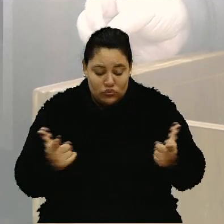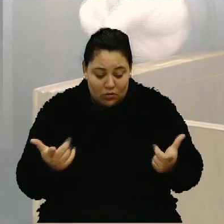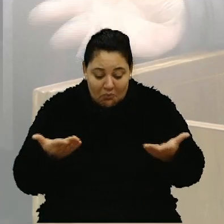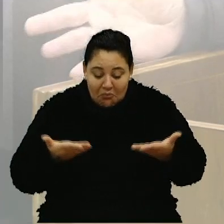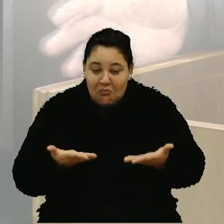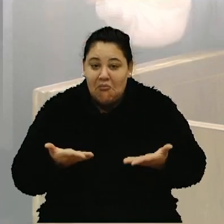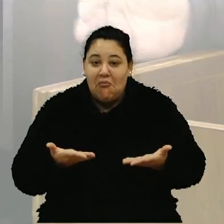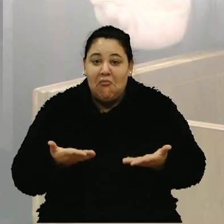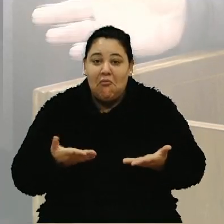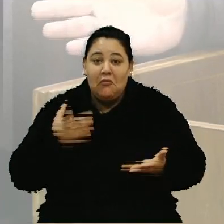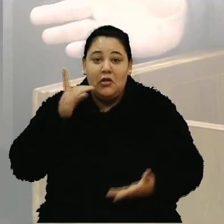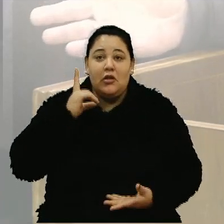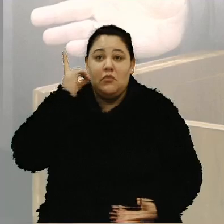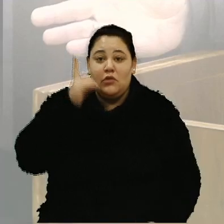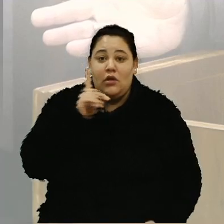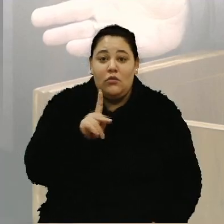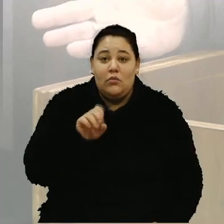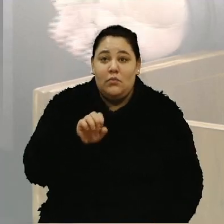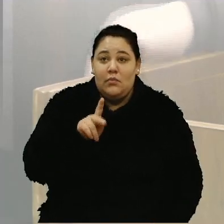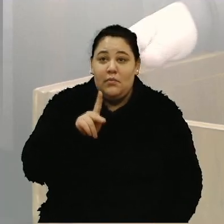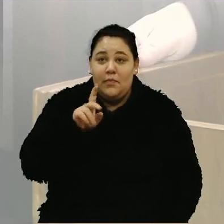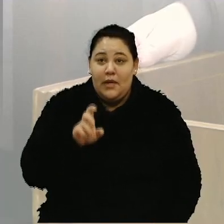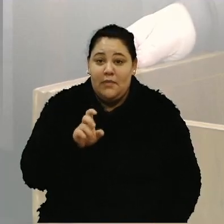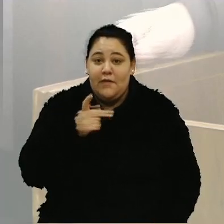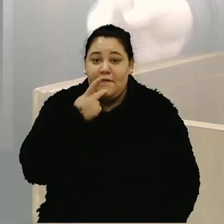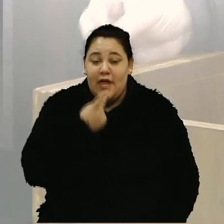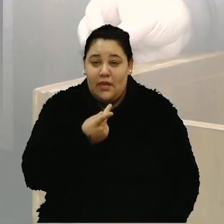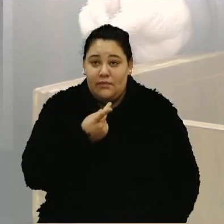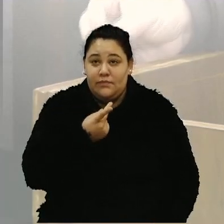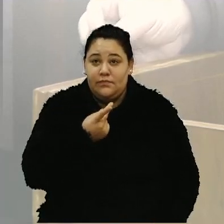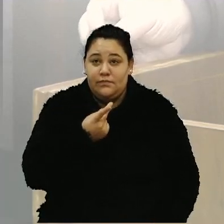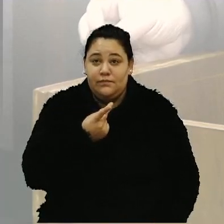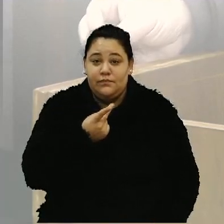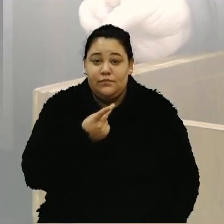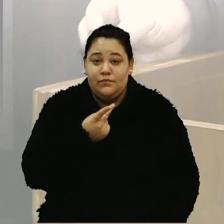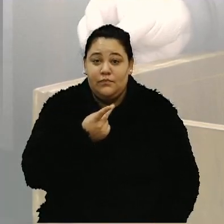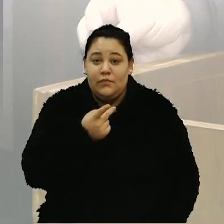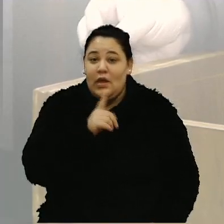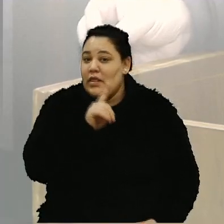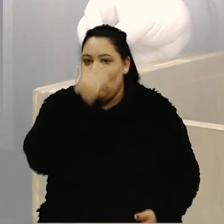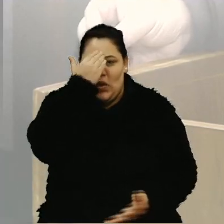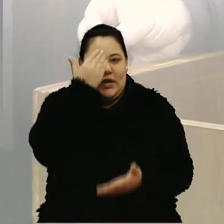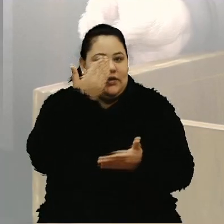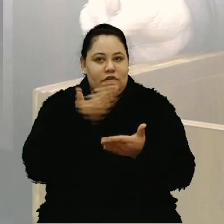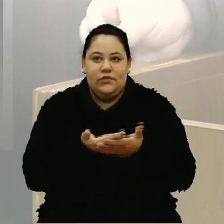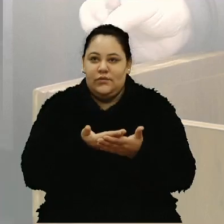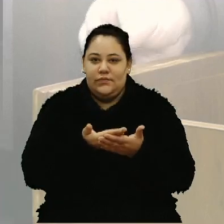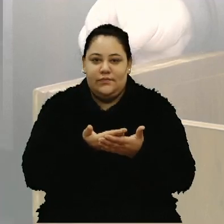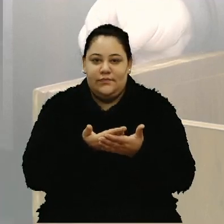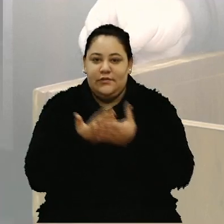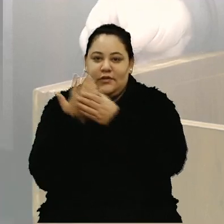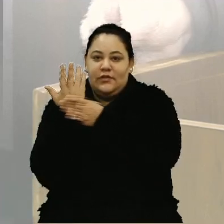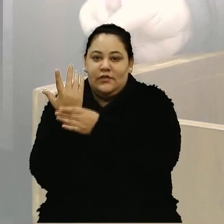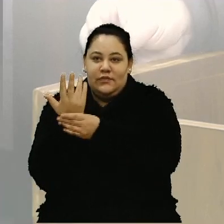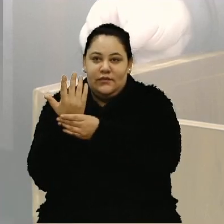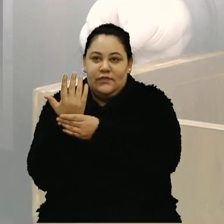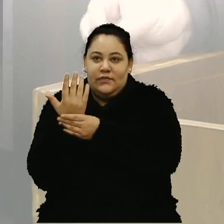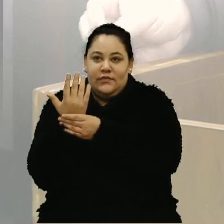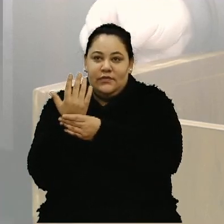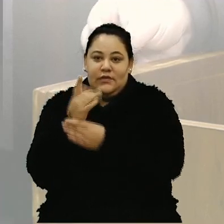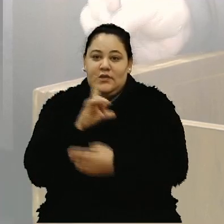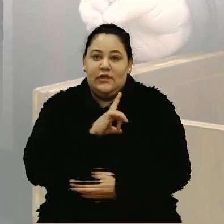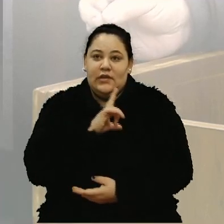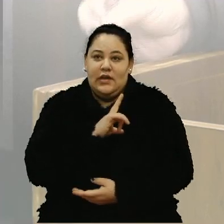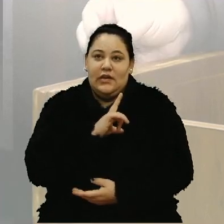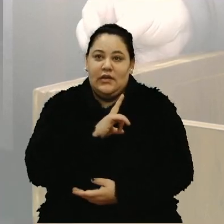Deputado Pepe diz, tudo entre aspas aqui para ficar claro. Não acredito que a Universidade Federal do Rio Grande do Sul tenha falta